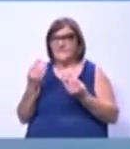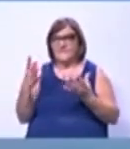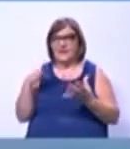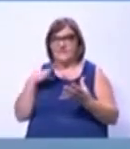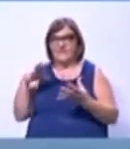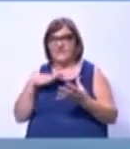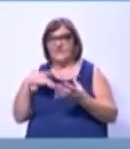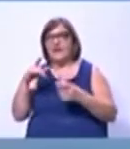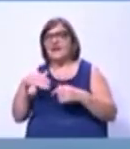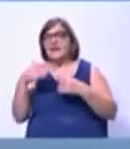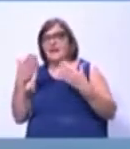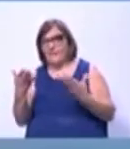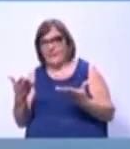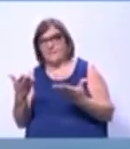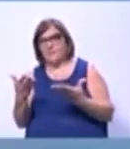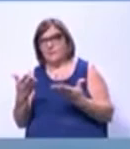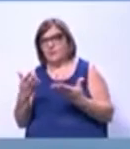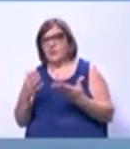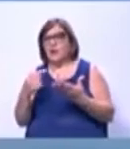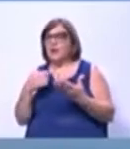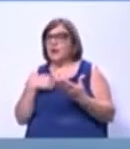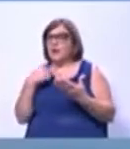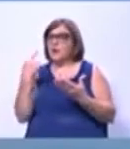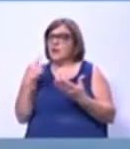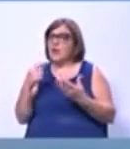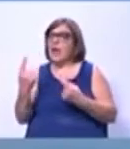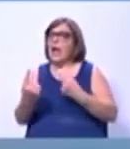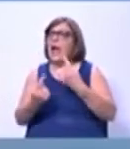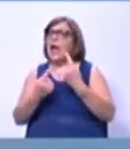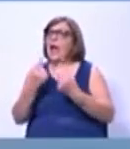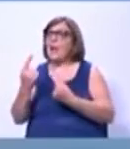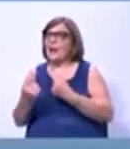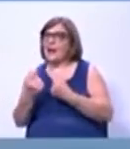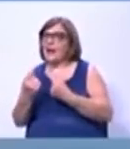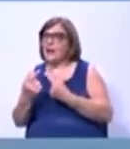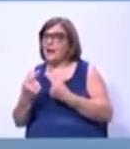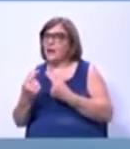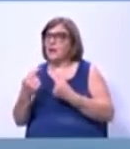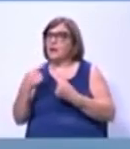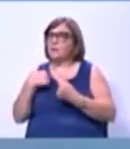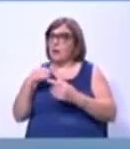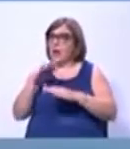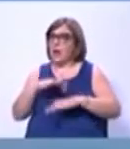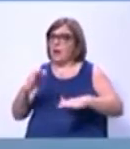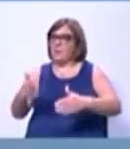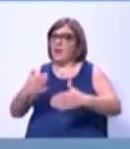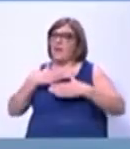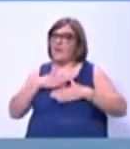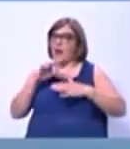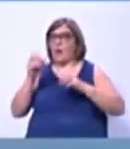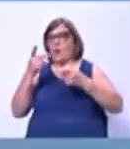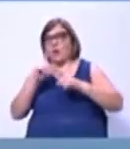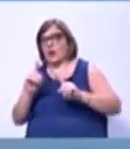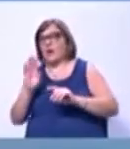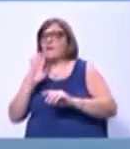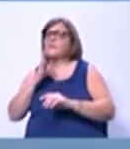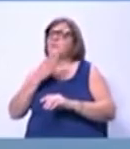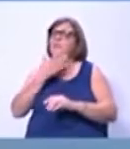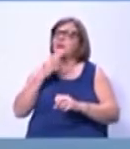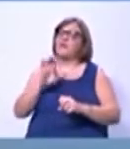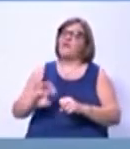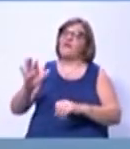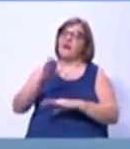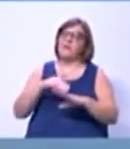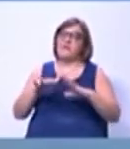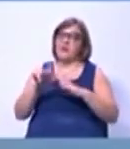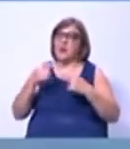Então isto é corregulação. É eu utilizar alguém para me conseguir acalmar ou não é? Dependendo da forma como essa pessoa